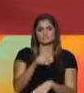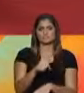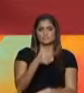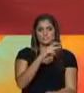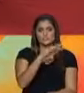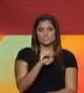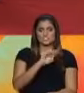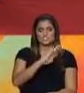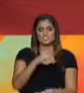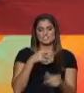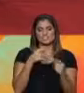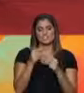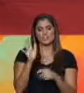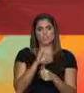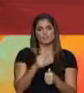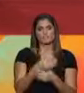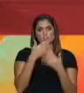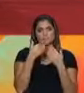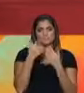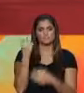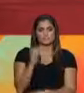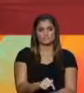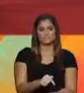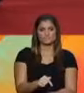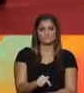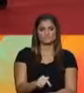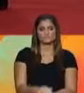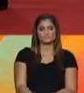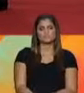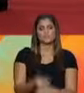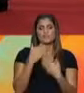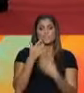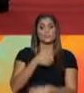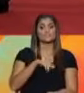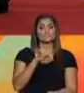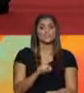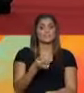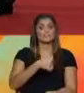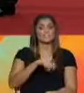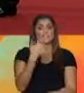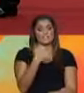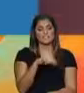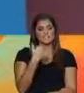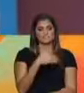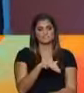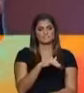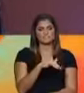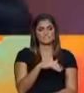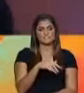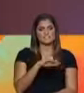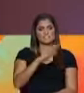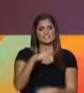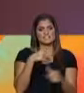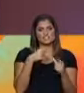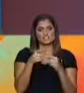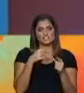Beiras e Serra da Estrela. Olá, bom dia, muito obrigado por aqui estar connosco. Obrigado, nós na Praça da Alegria. A Serra da Estrela